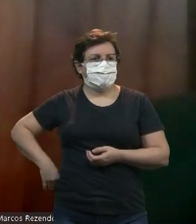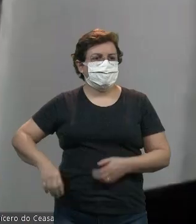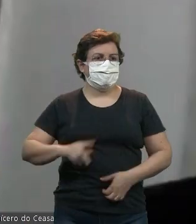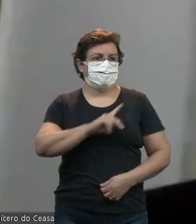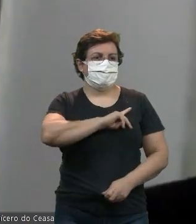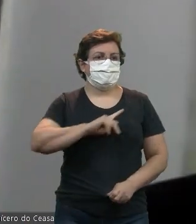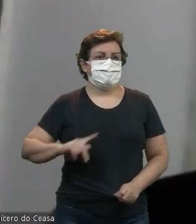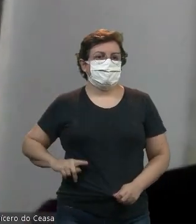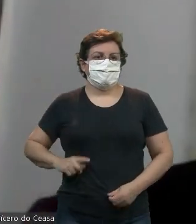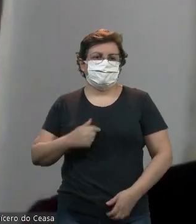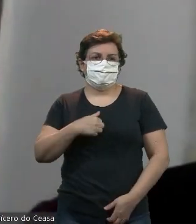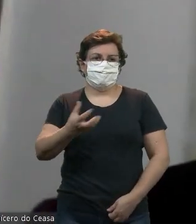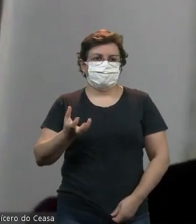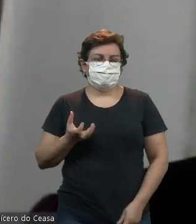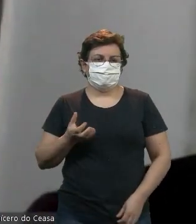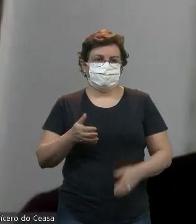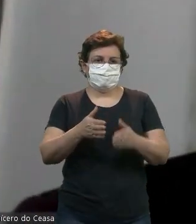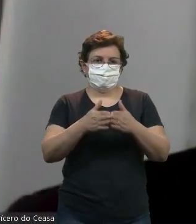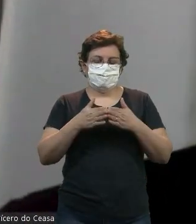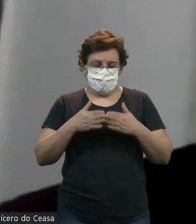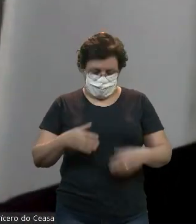Senhor presidente, gostaria de solicitar e